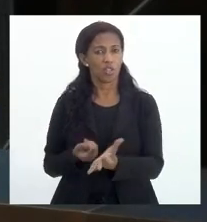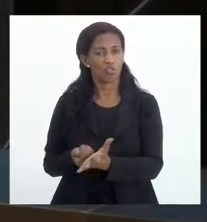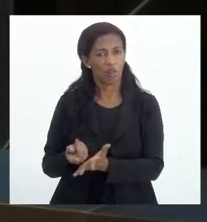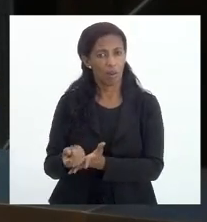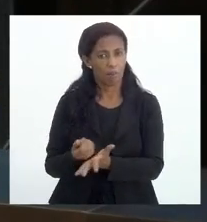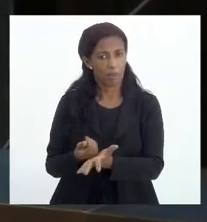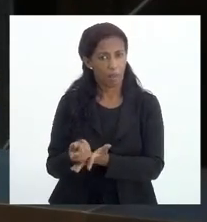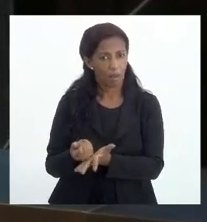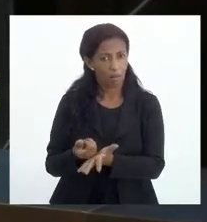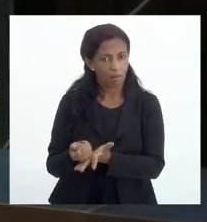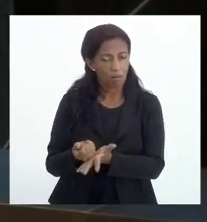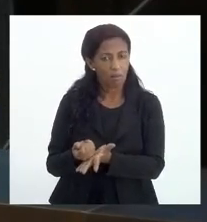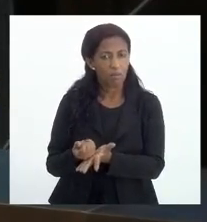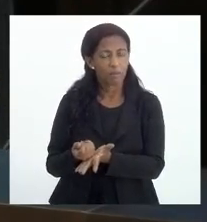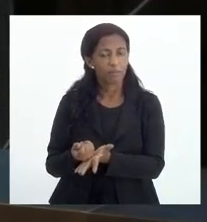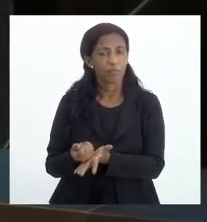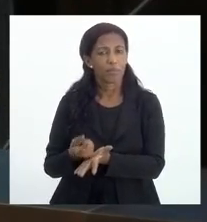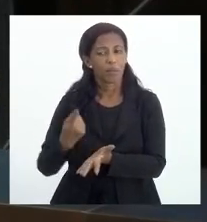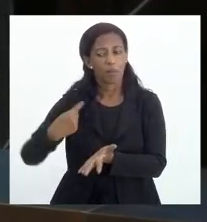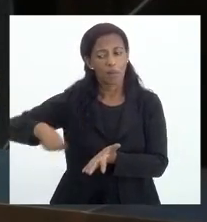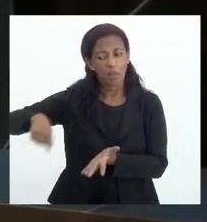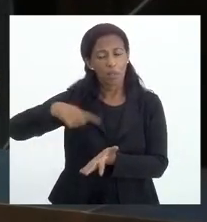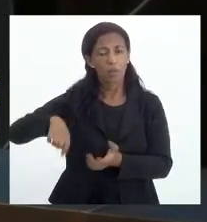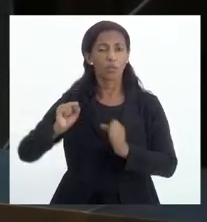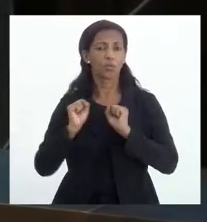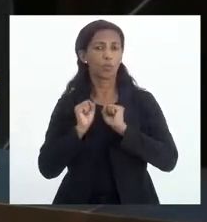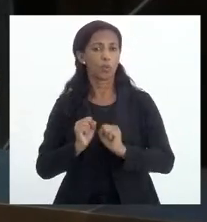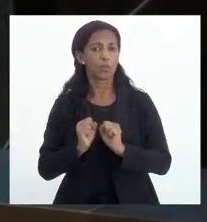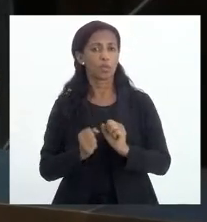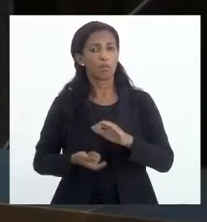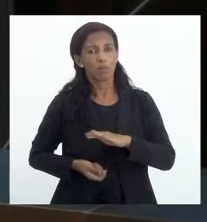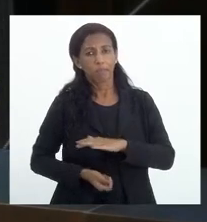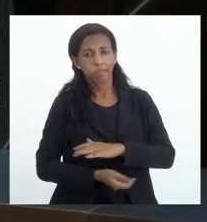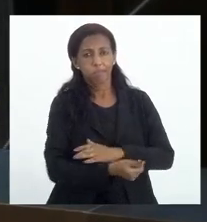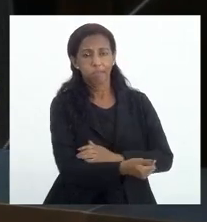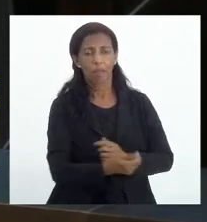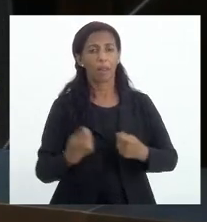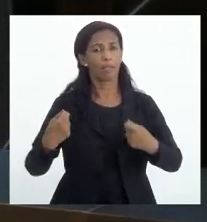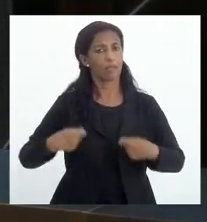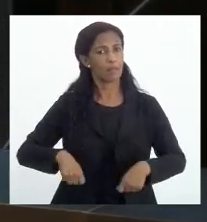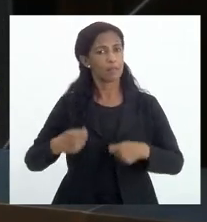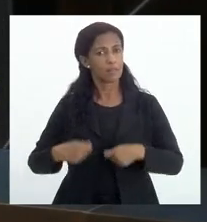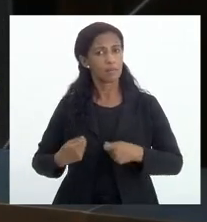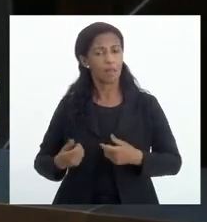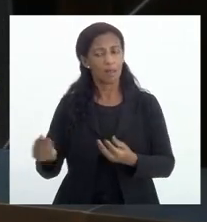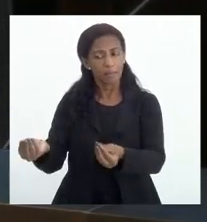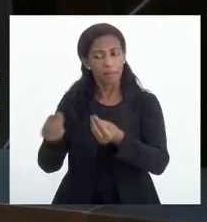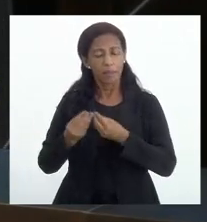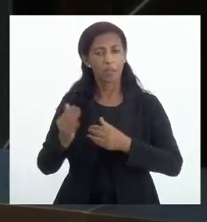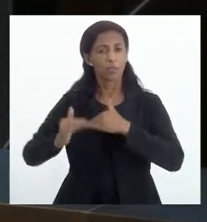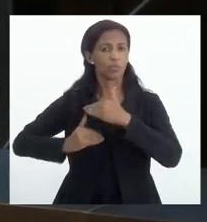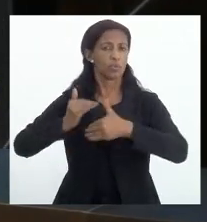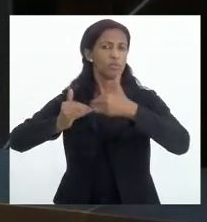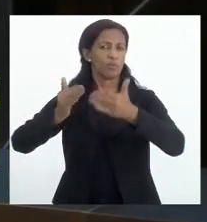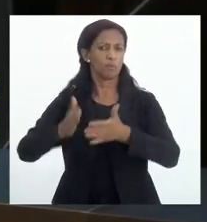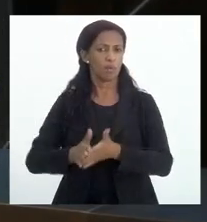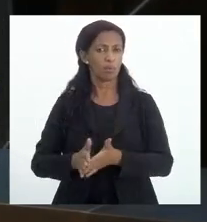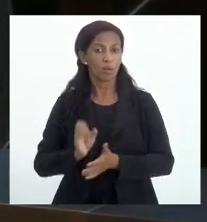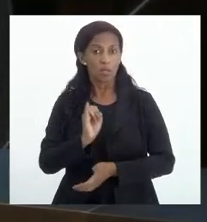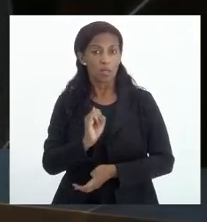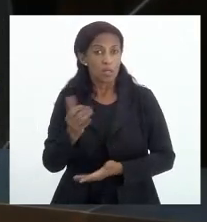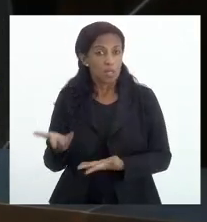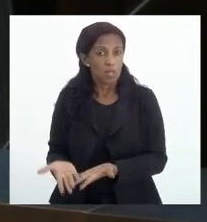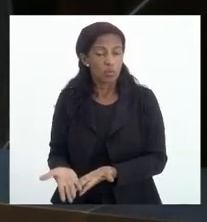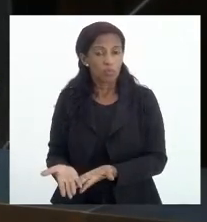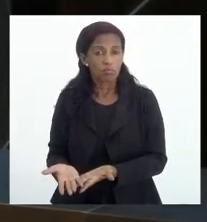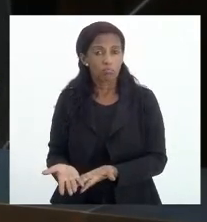investimentos, para que nós possamos fazer os investimentos necessários para trazer o desenvolvimento. Sem isso,